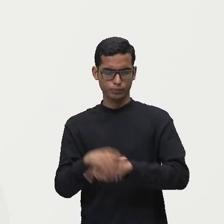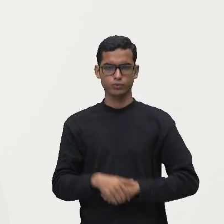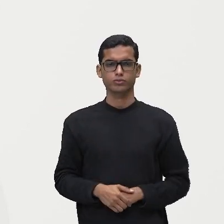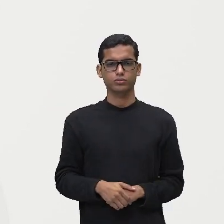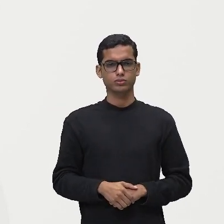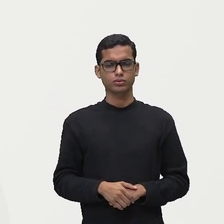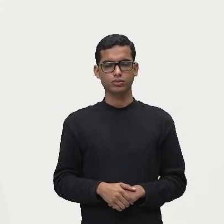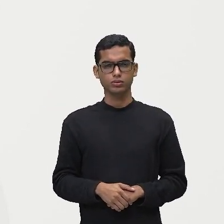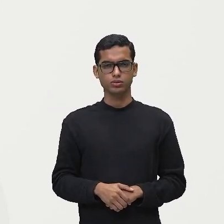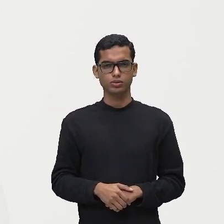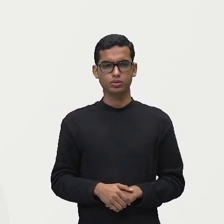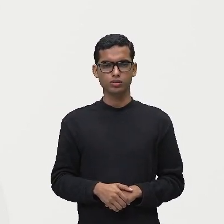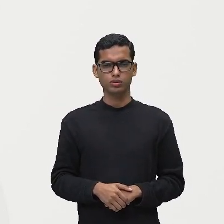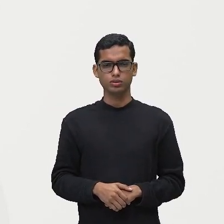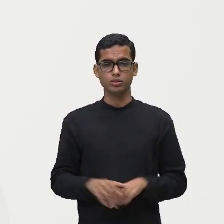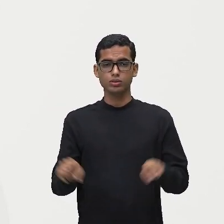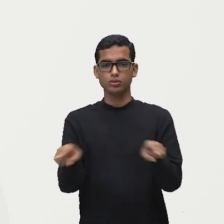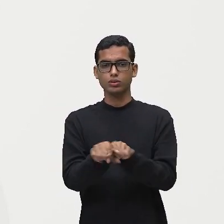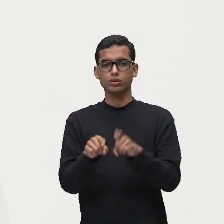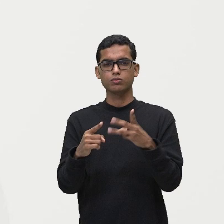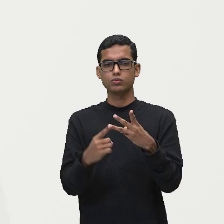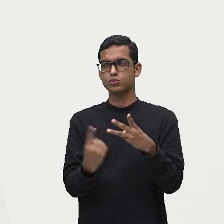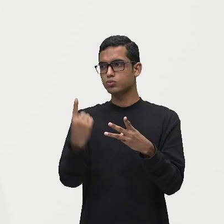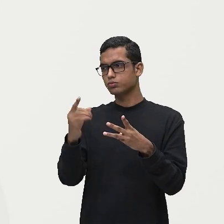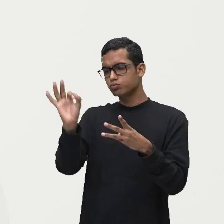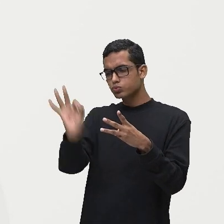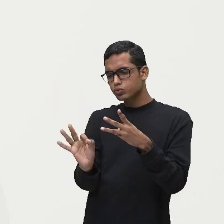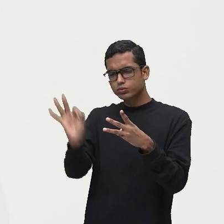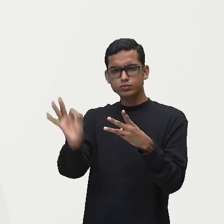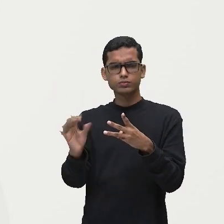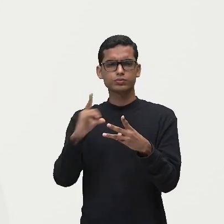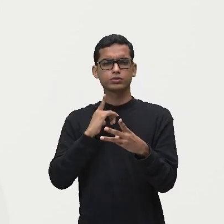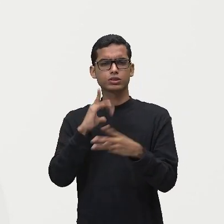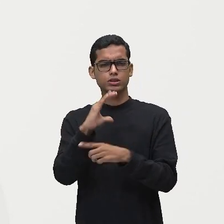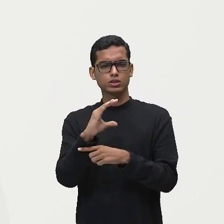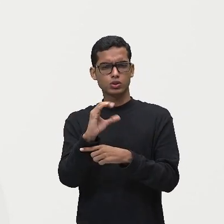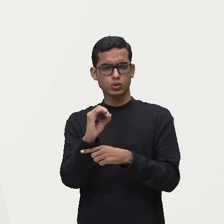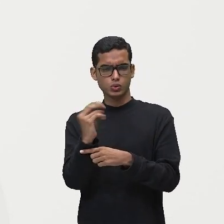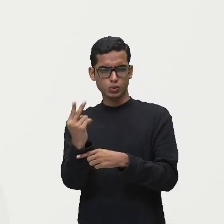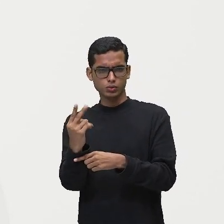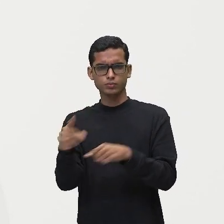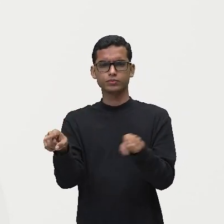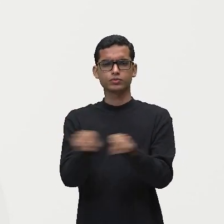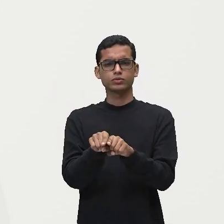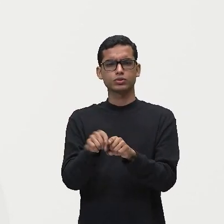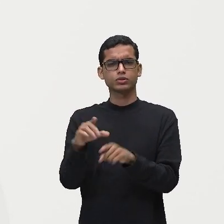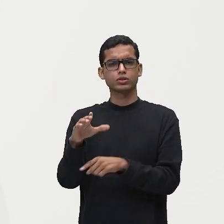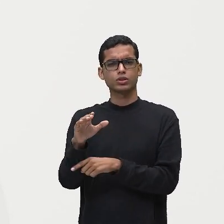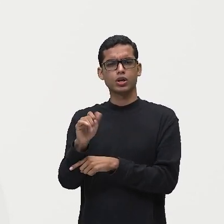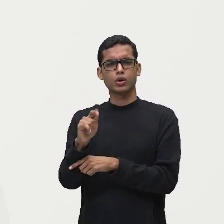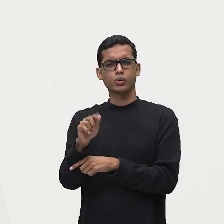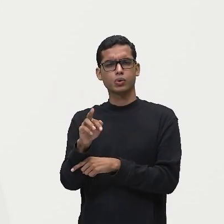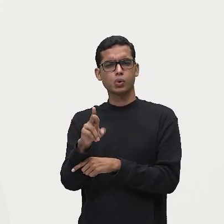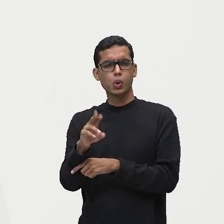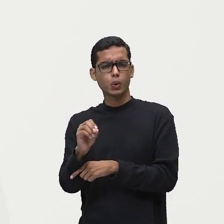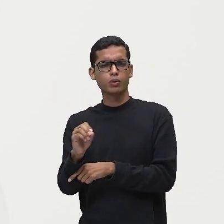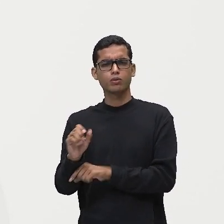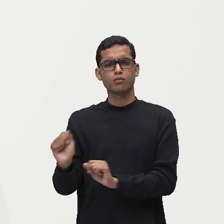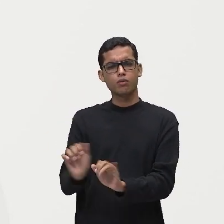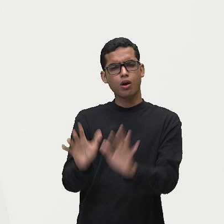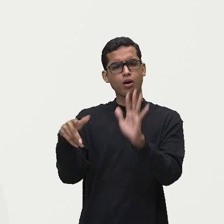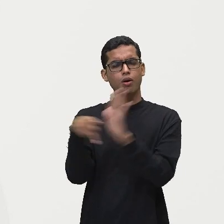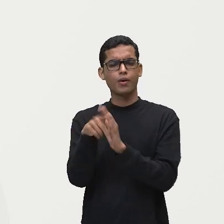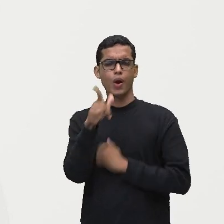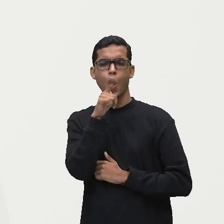olha, 1% é de dióxido de carbono, argônio, vapor de água e